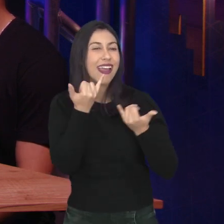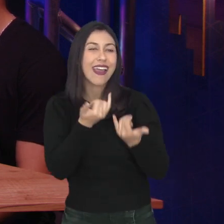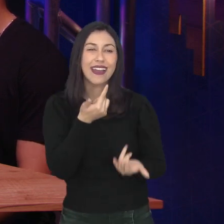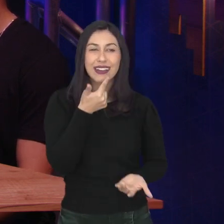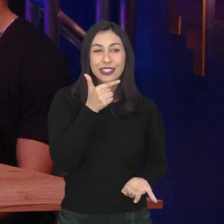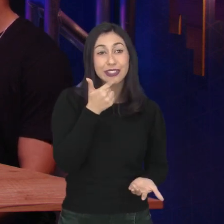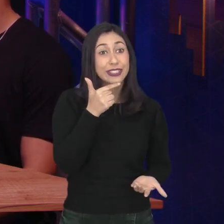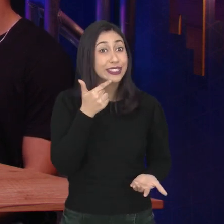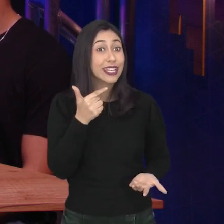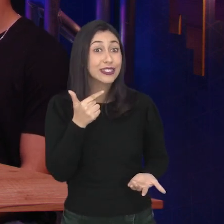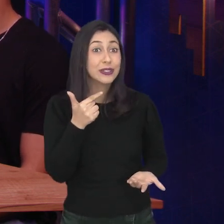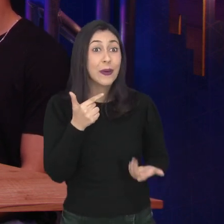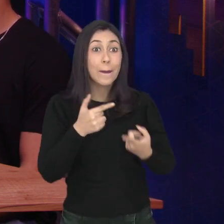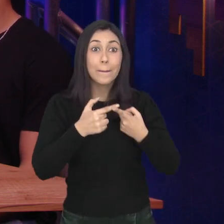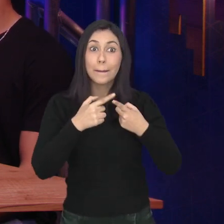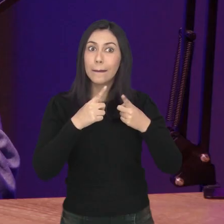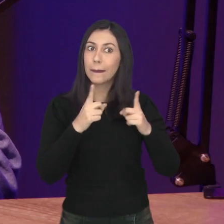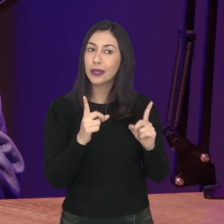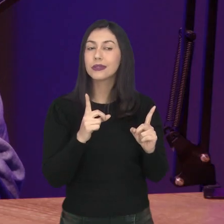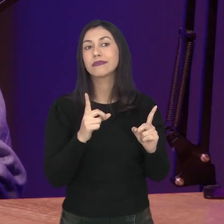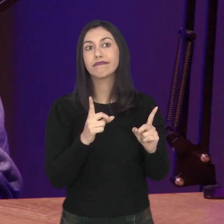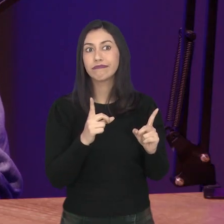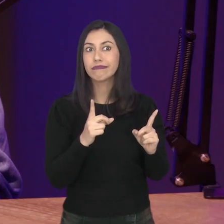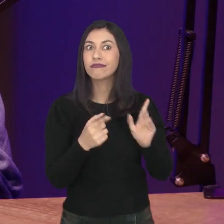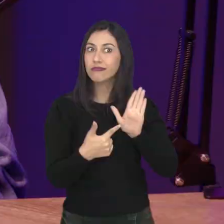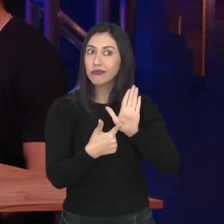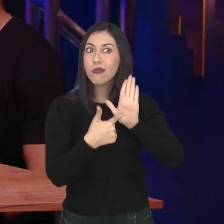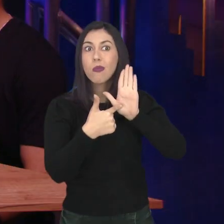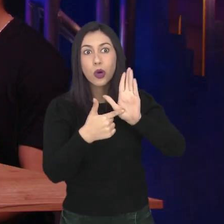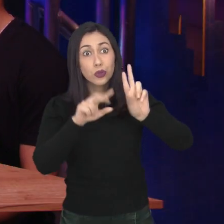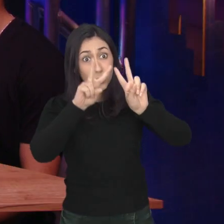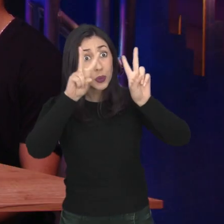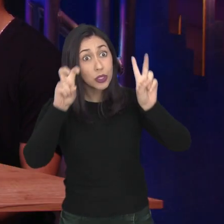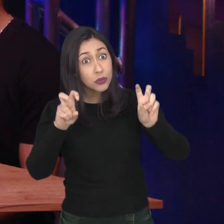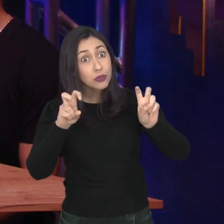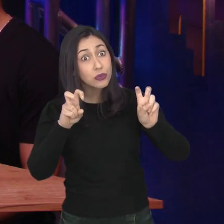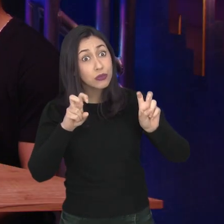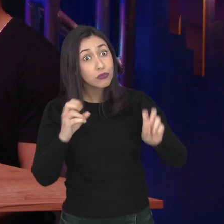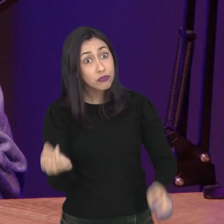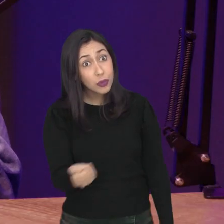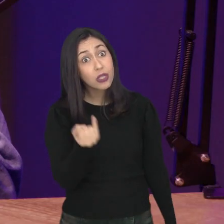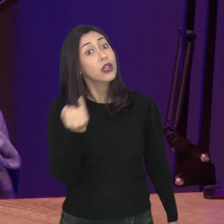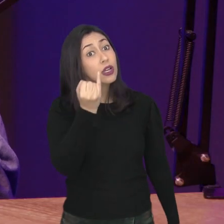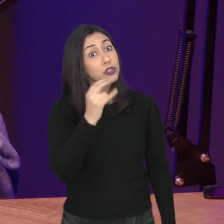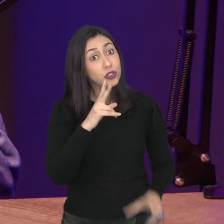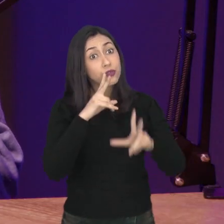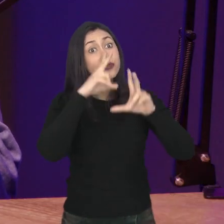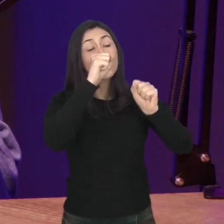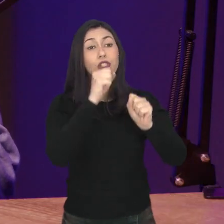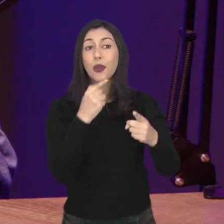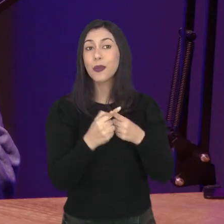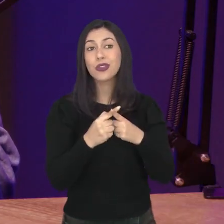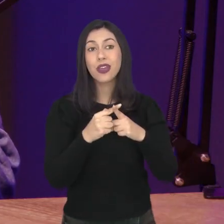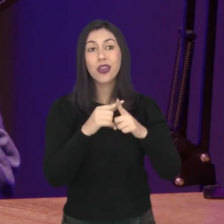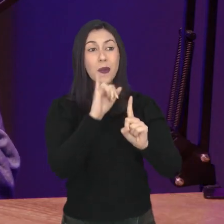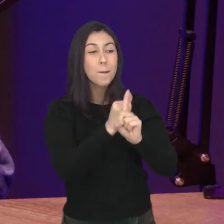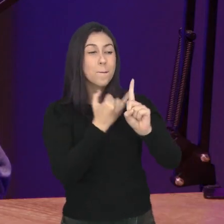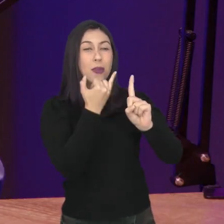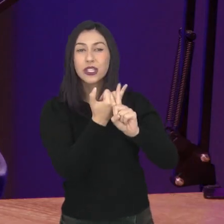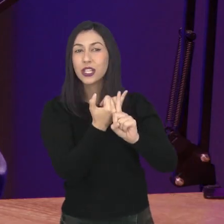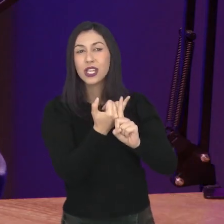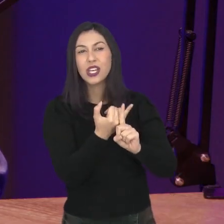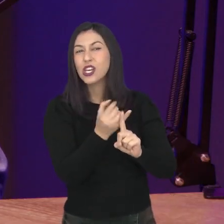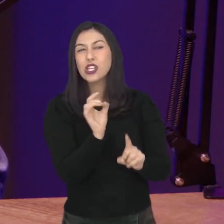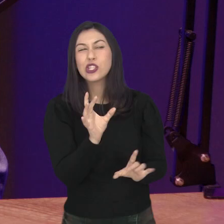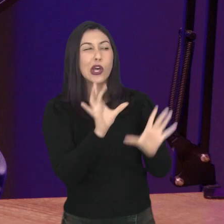bem divertido, bem leve de assistir, mas ao mesmo tempo ele traz essa temática muito forte, né? Eu acho que o bullying não é só um pano